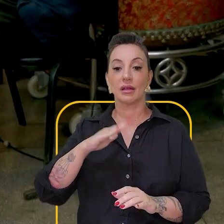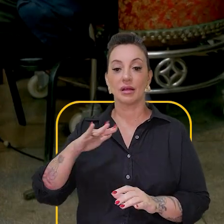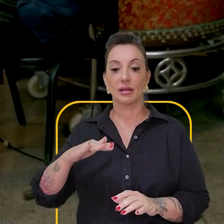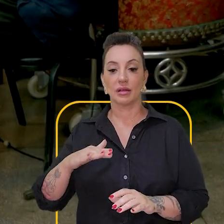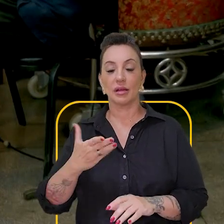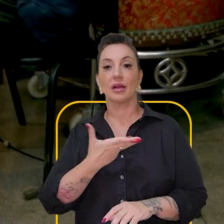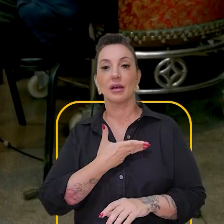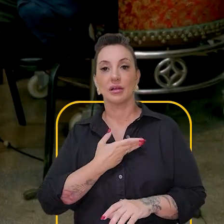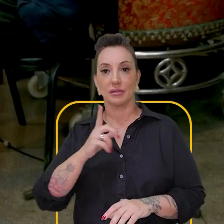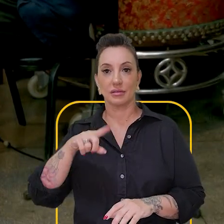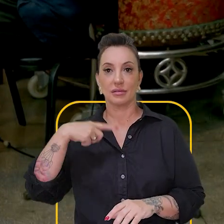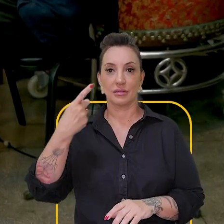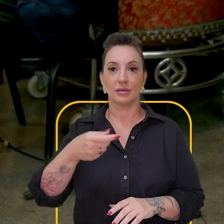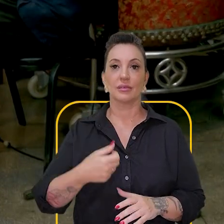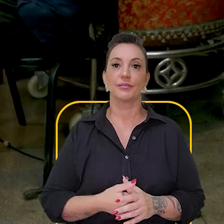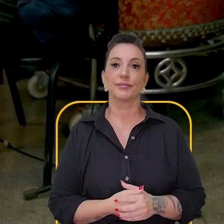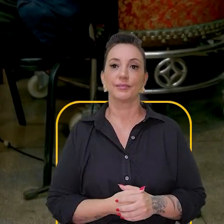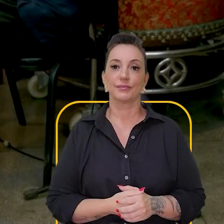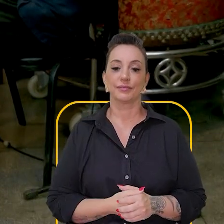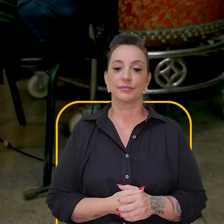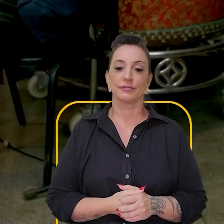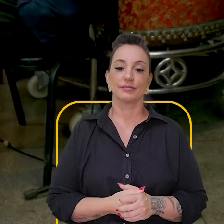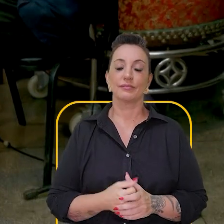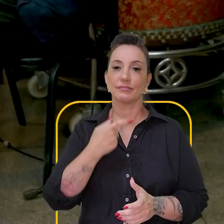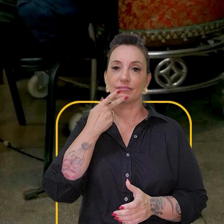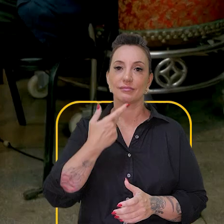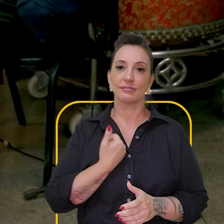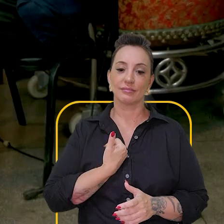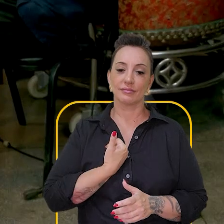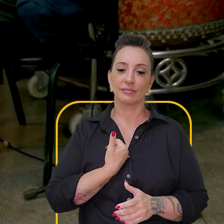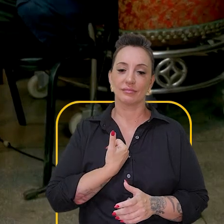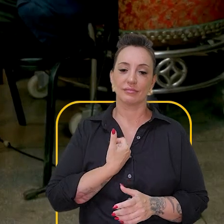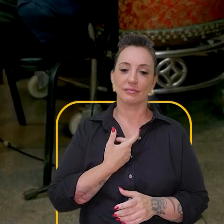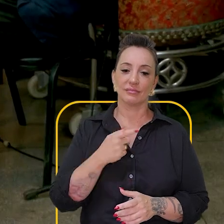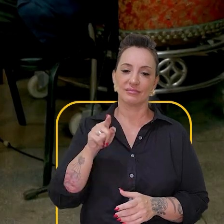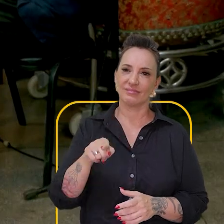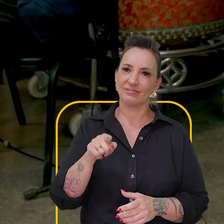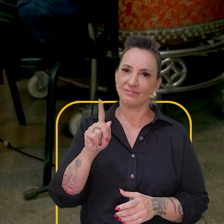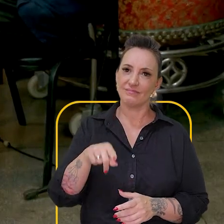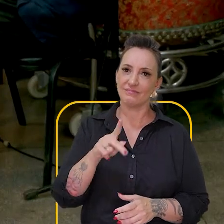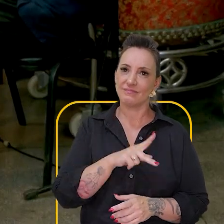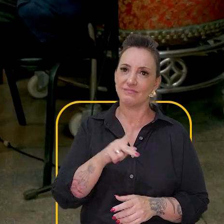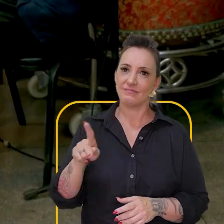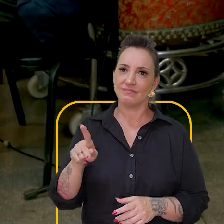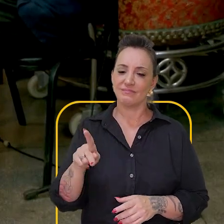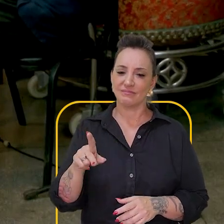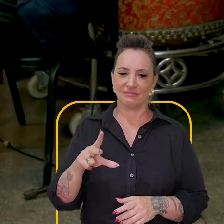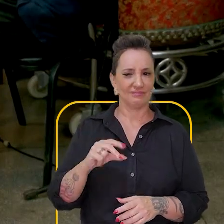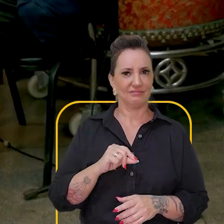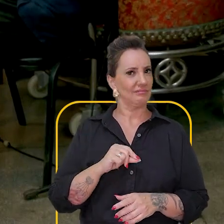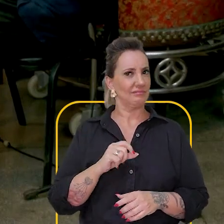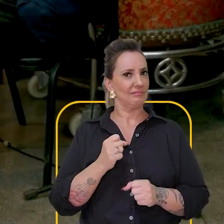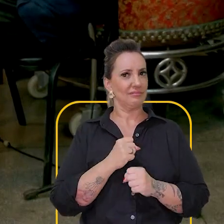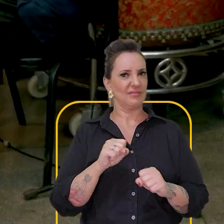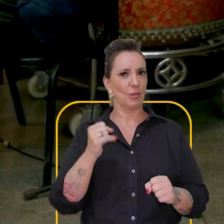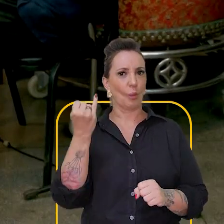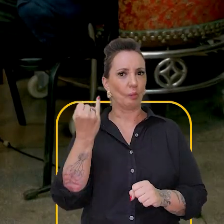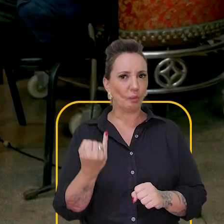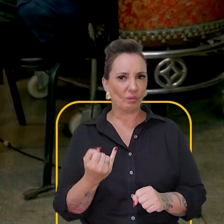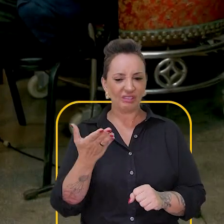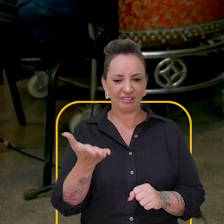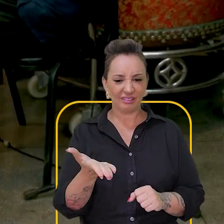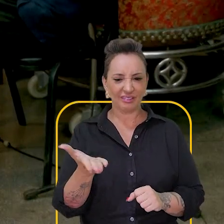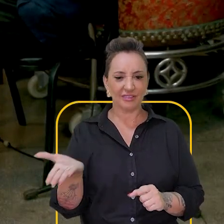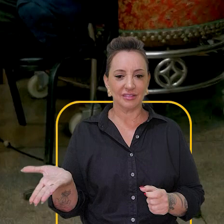o professor eu falei não esse magrelinho aí e ele entrou para me testar saiu na porrada comigo e se deu mal né então